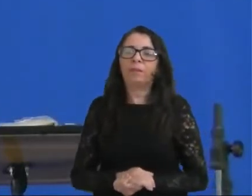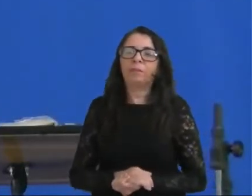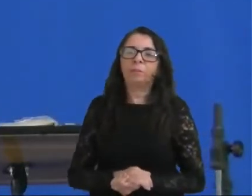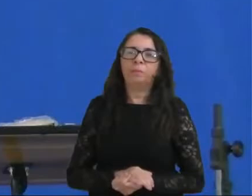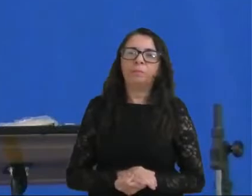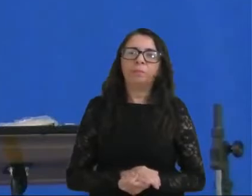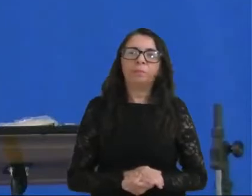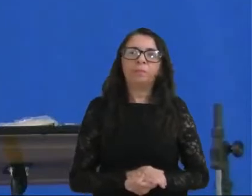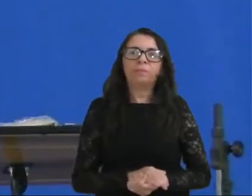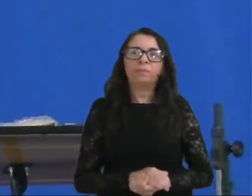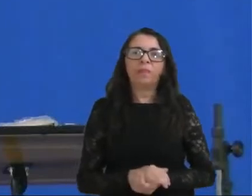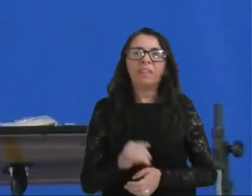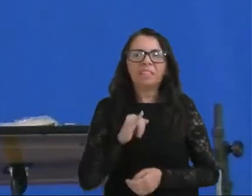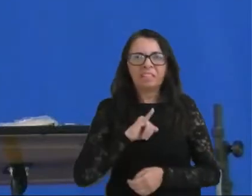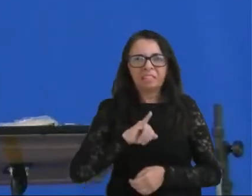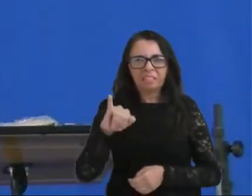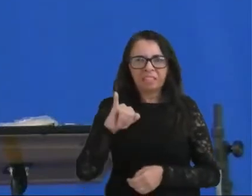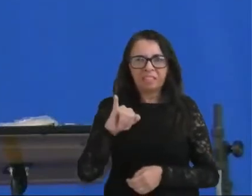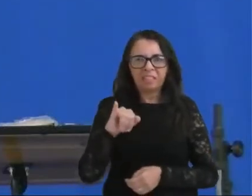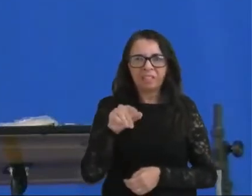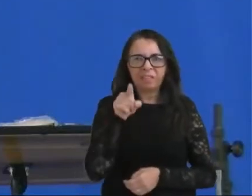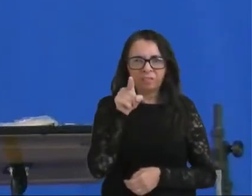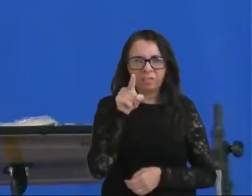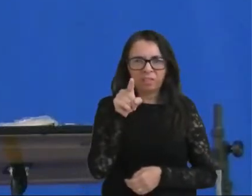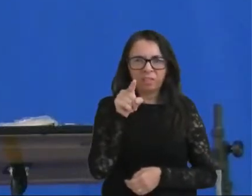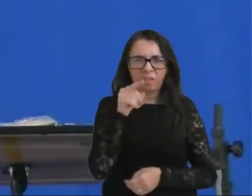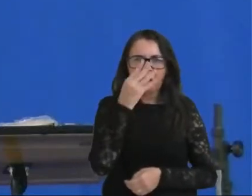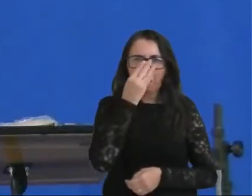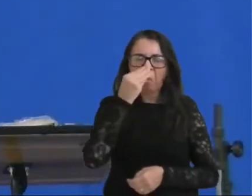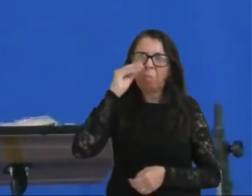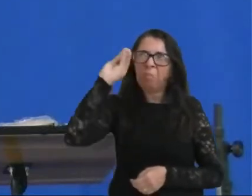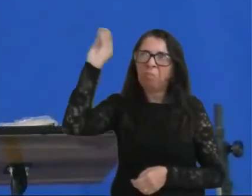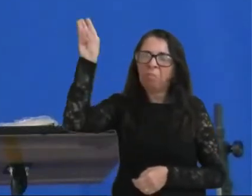é encorajamento para a tua vida, meu irmão.